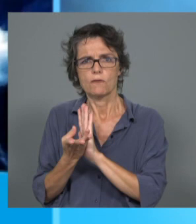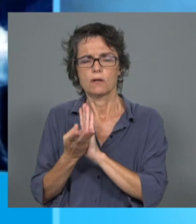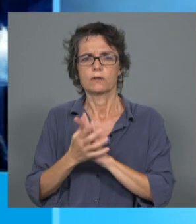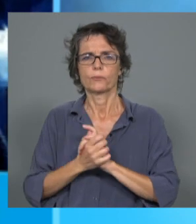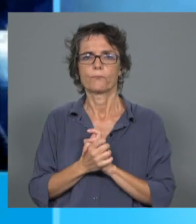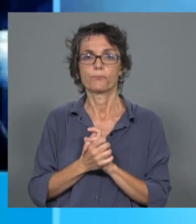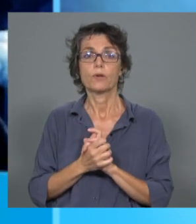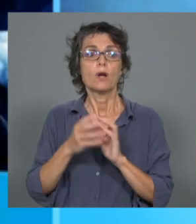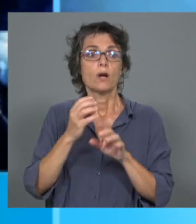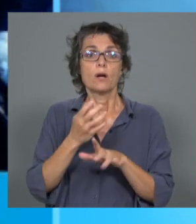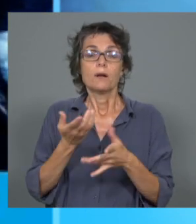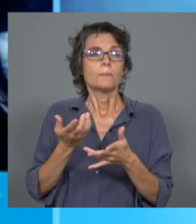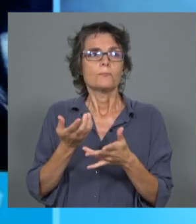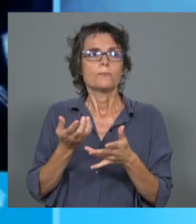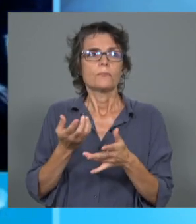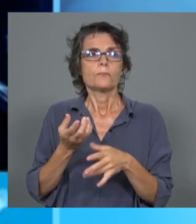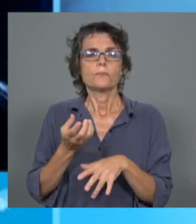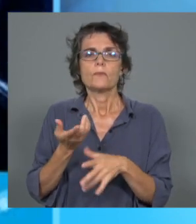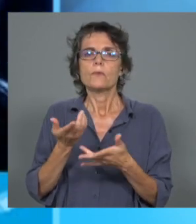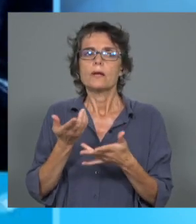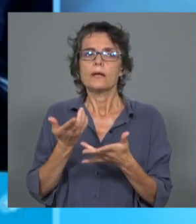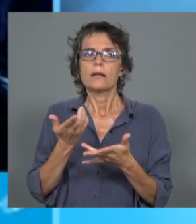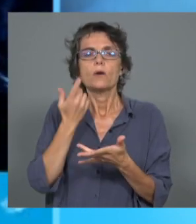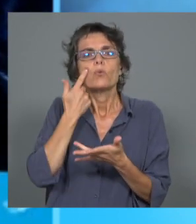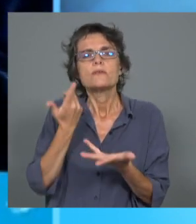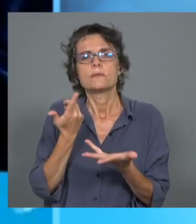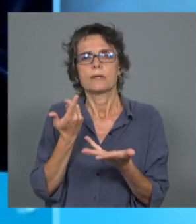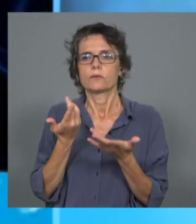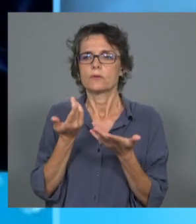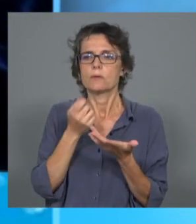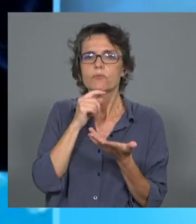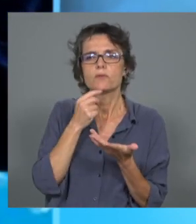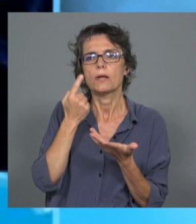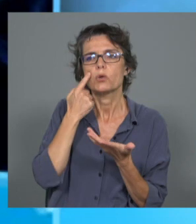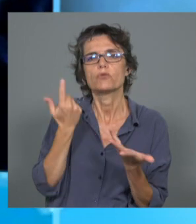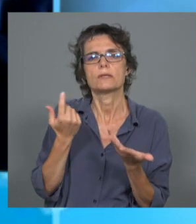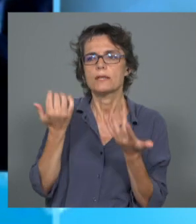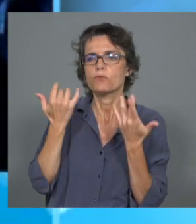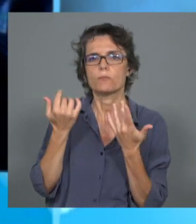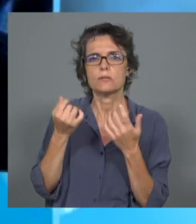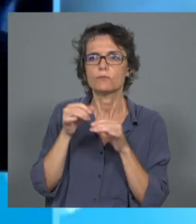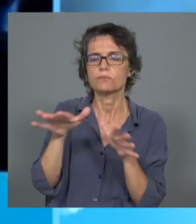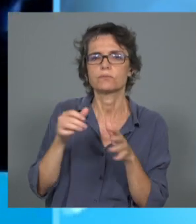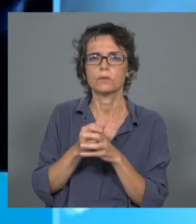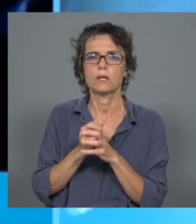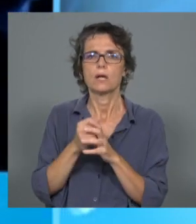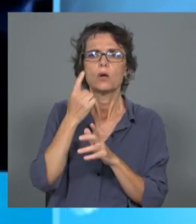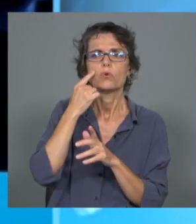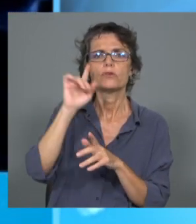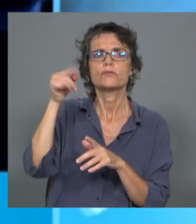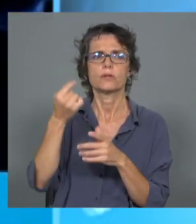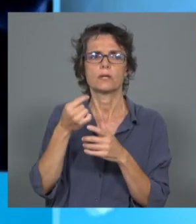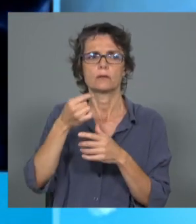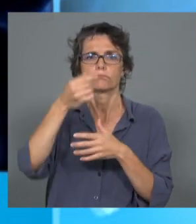Há esse contacto e esse conhecimento que me permite saber, olha, ali estes evangélicos, isto e aquilo, os